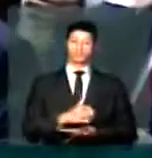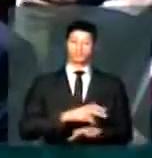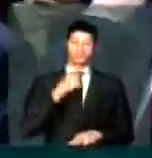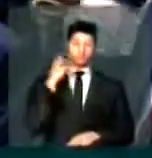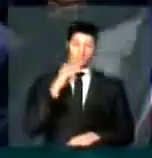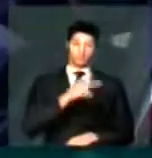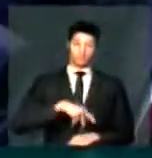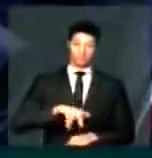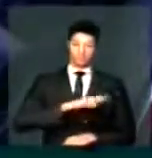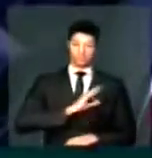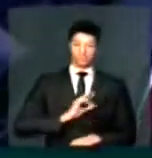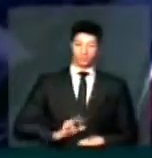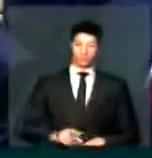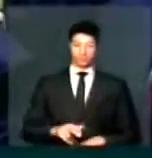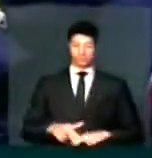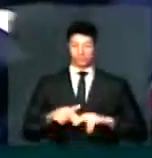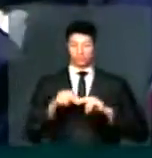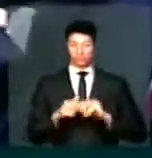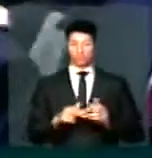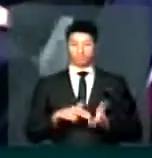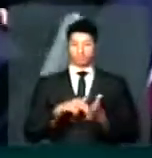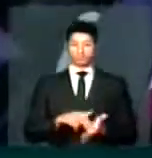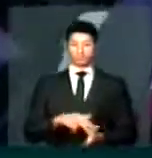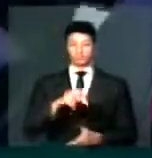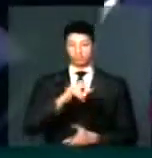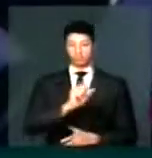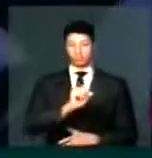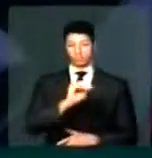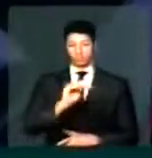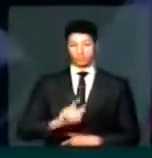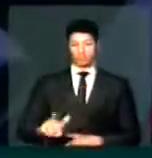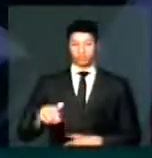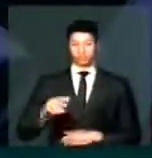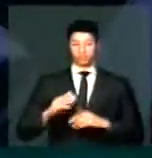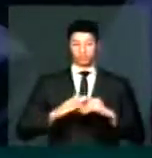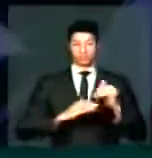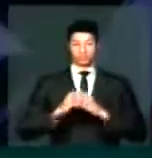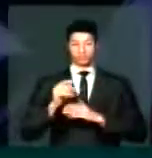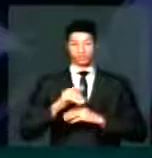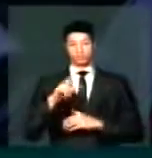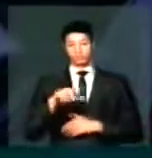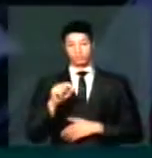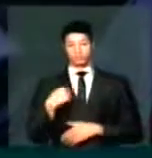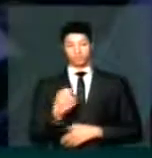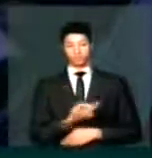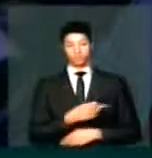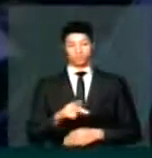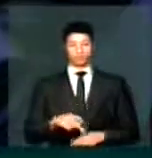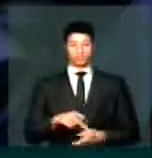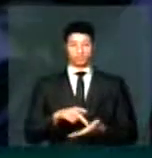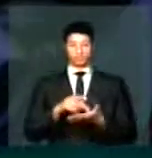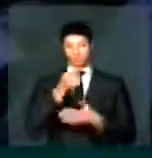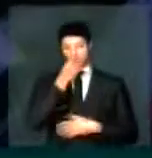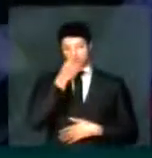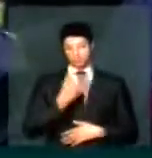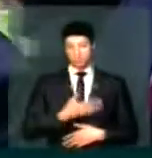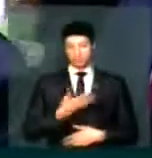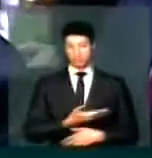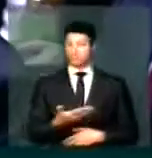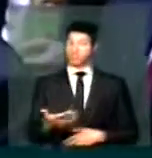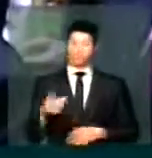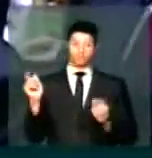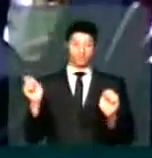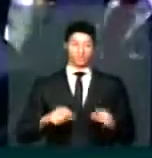ao patrimônio genético. Por isso a posição do pessoal nessa questão é que na repartição de benefícios nós